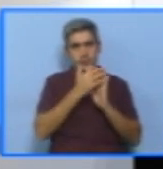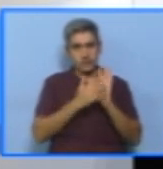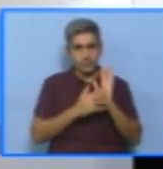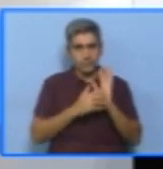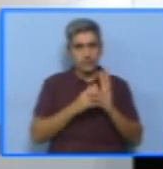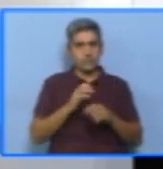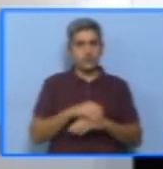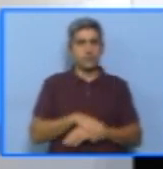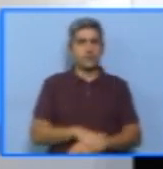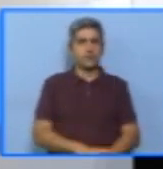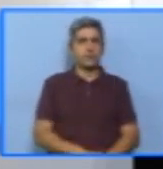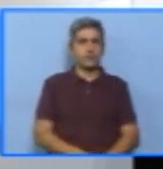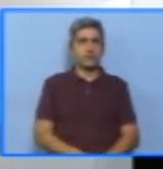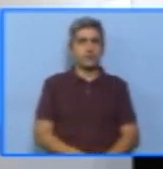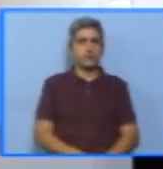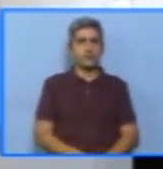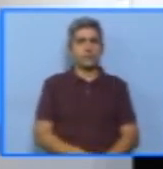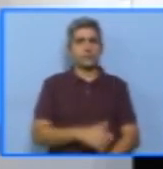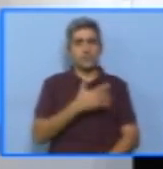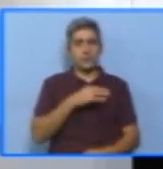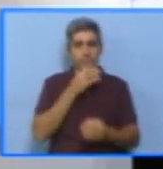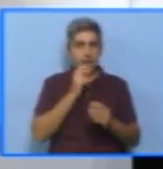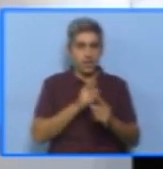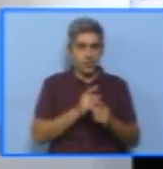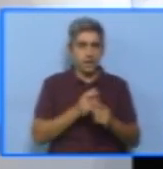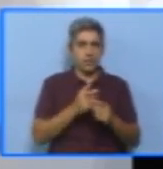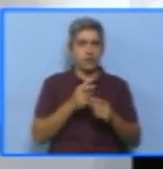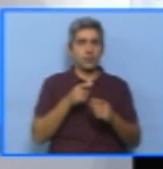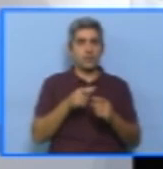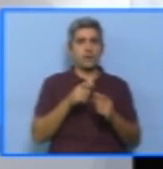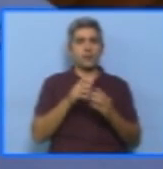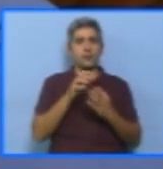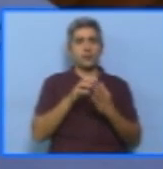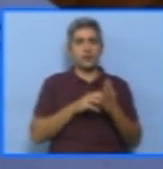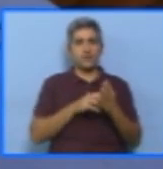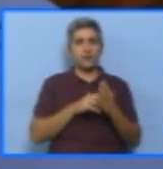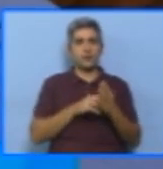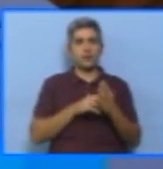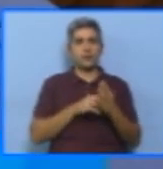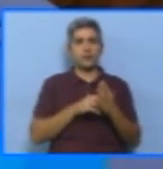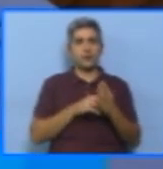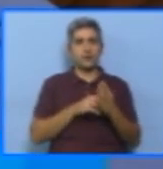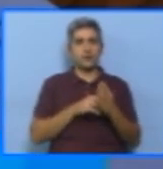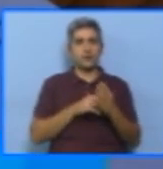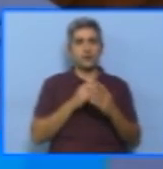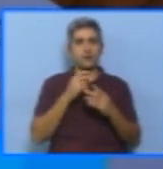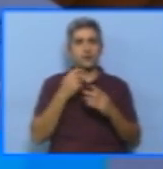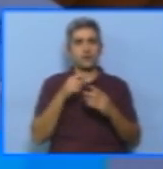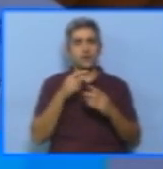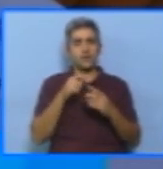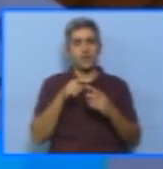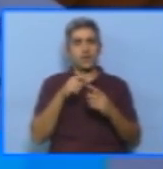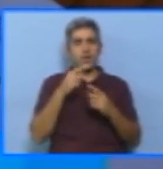aí que quer entrar, é um texto daqueles com alguma